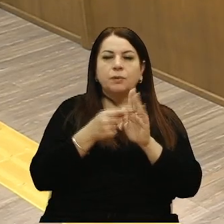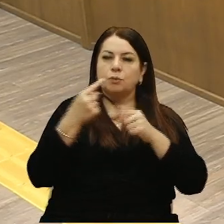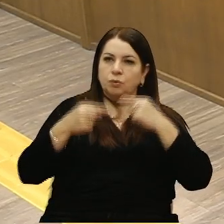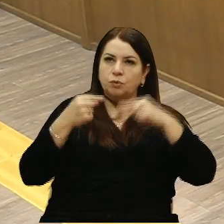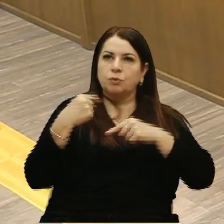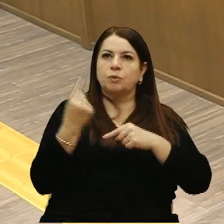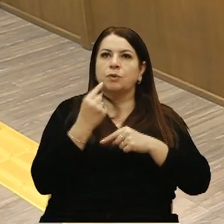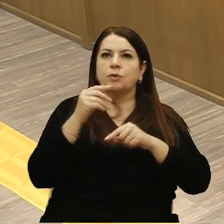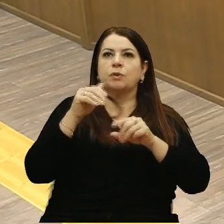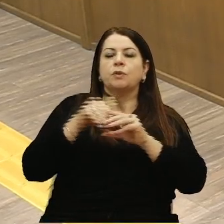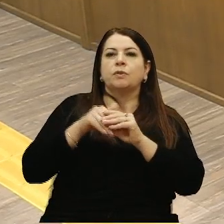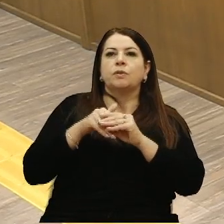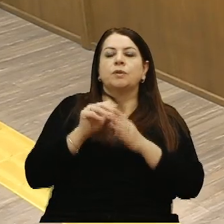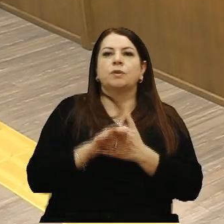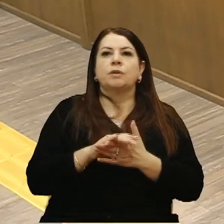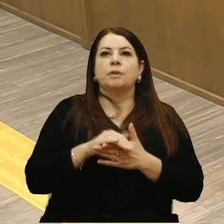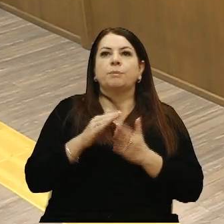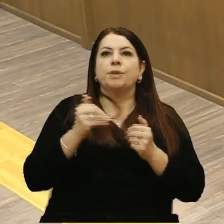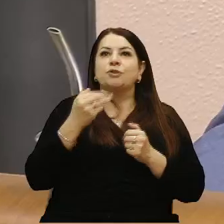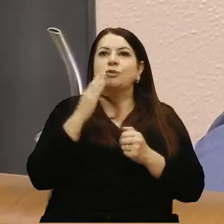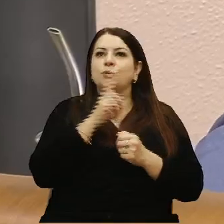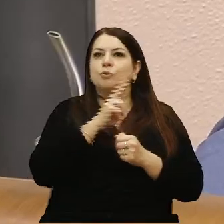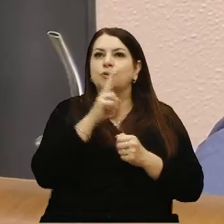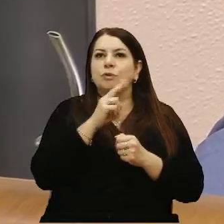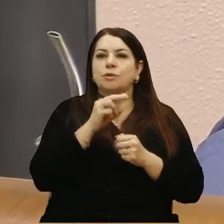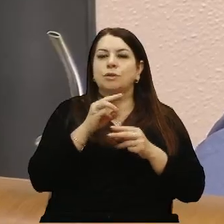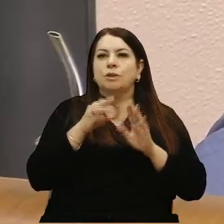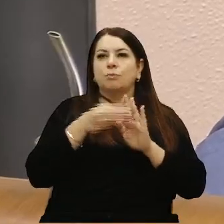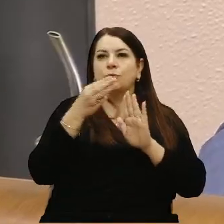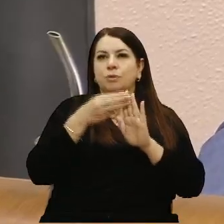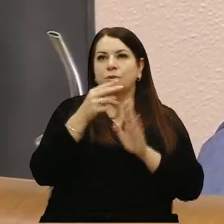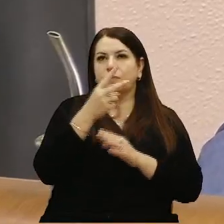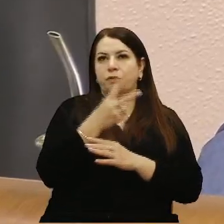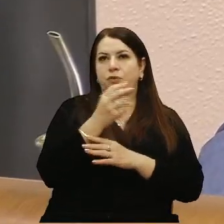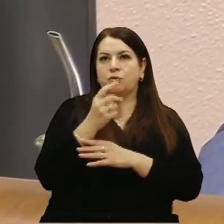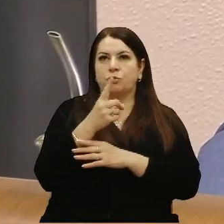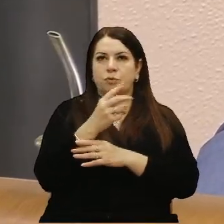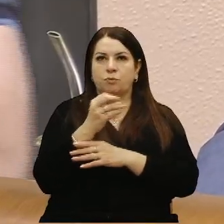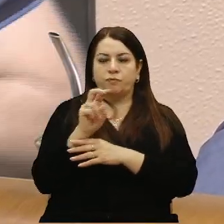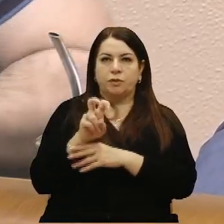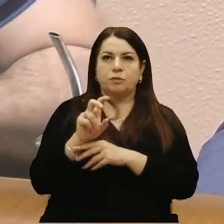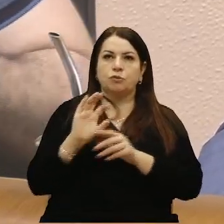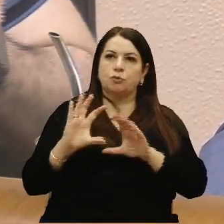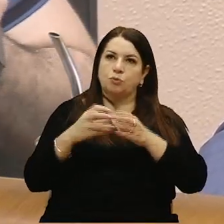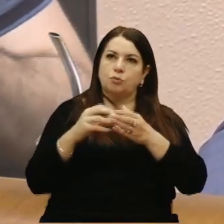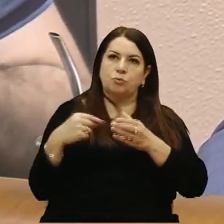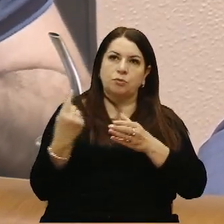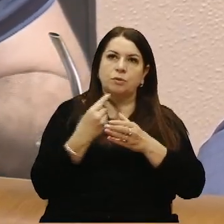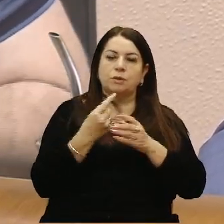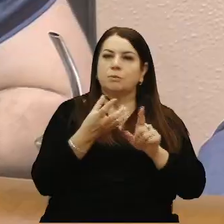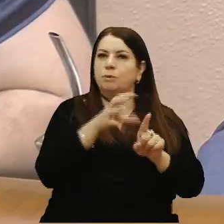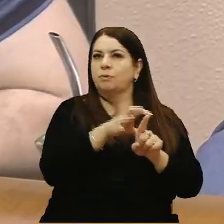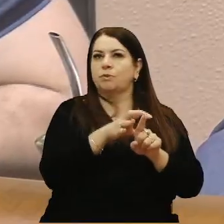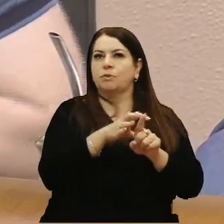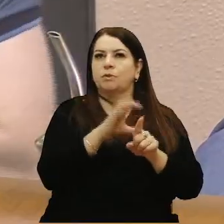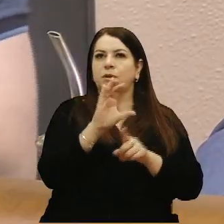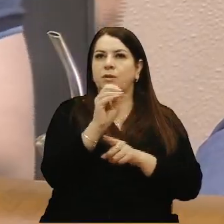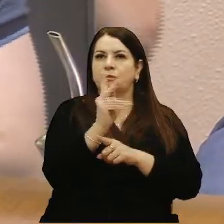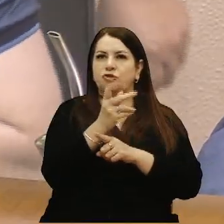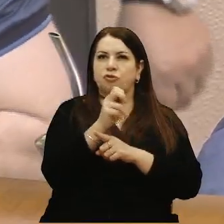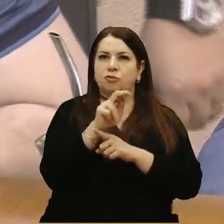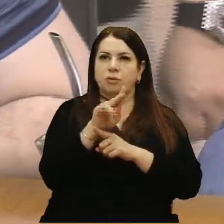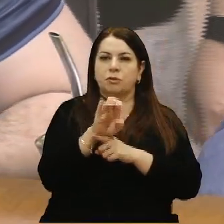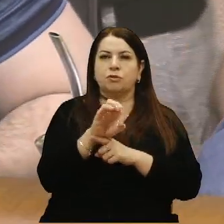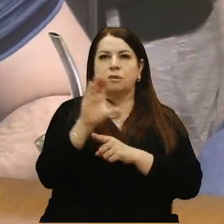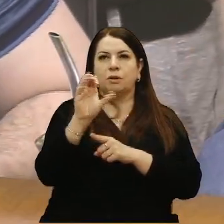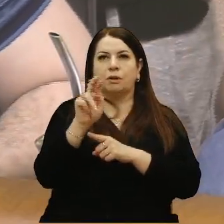discussão única e votação. Em regime de urgência, a moção número 21/2025, de autoria coletiva, a moção de repúdio à charge de